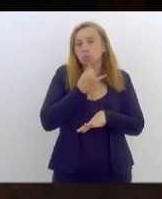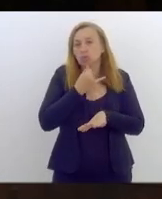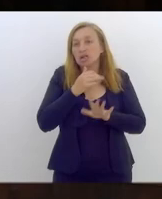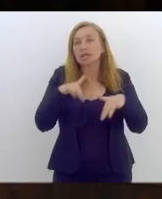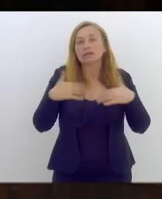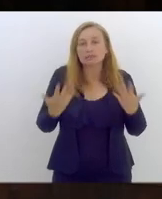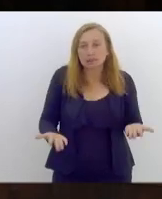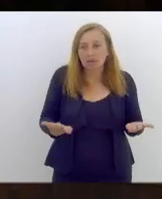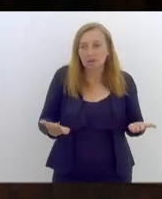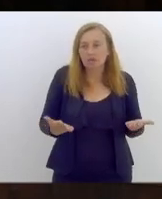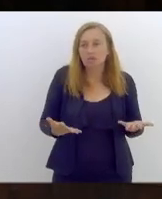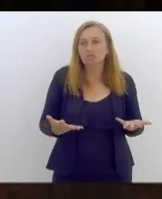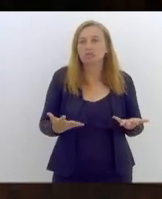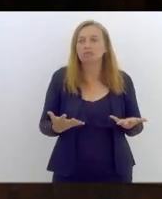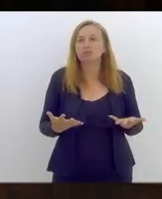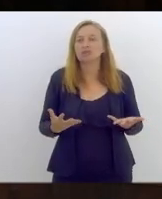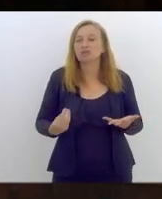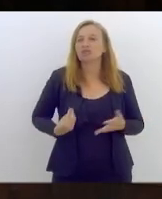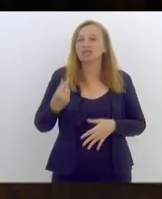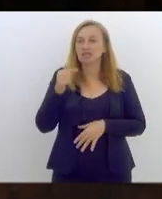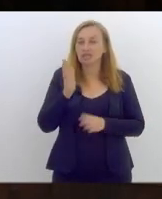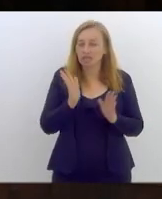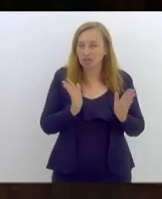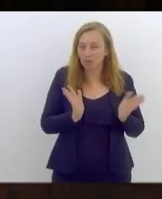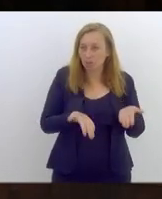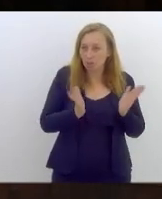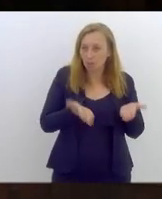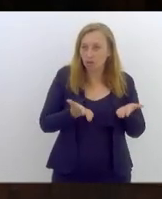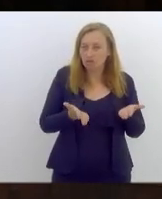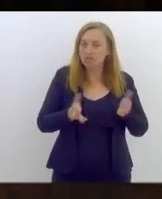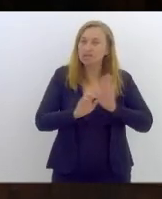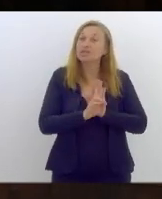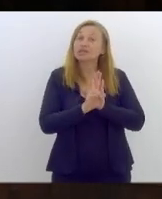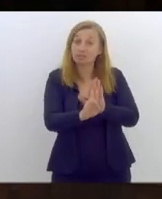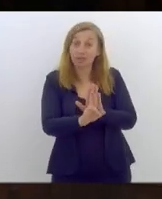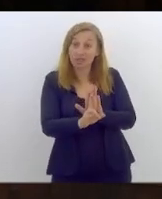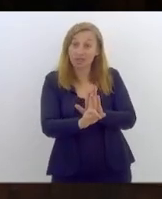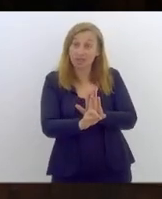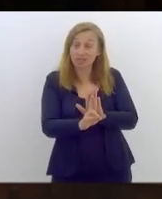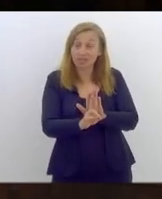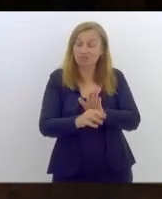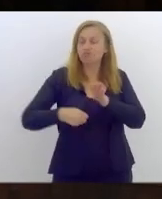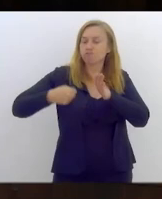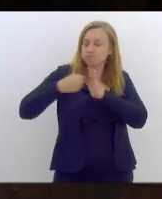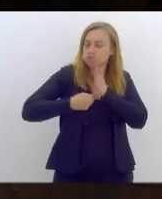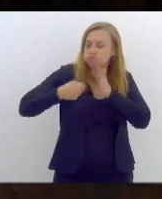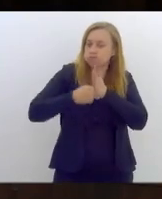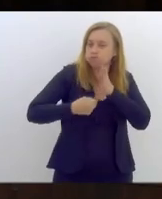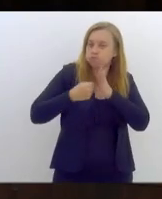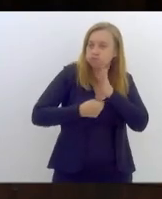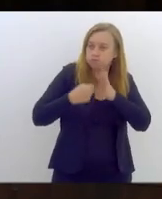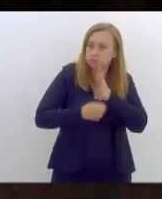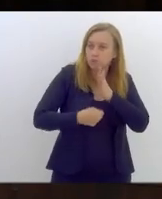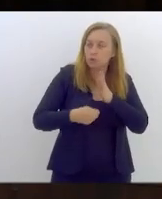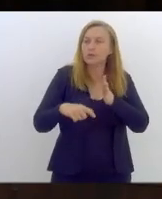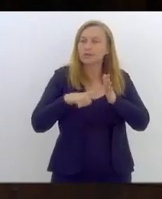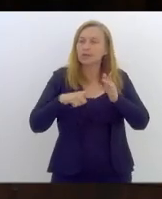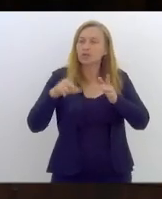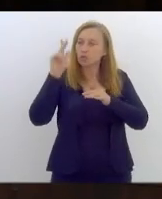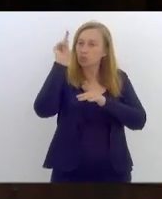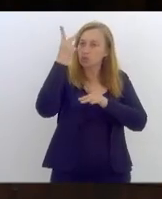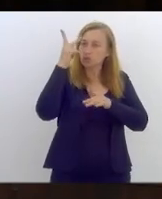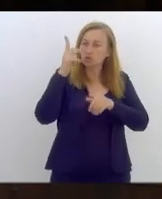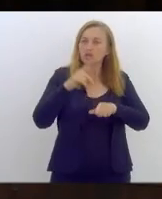Então, nós que estamos aqui hoje somos representantes dessa resistência que tem uma história